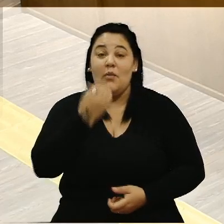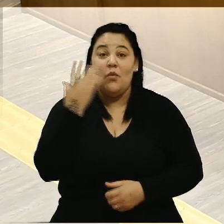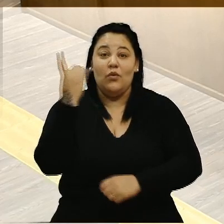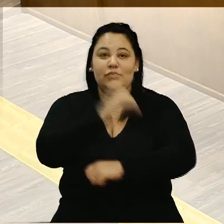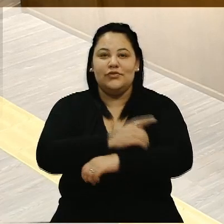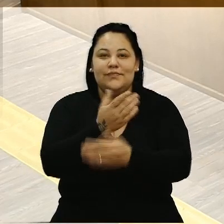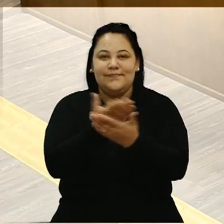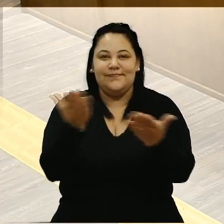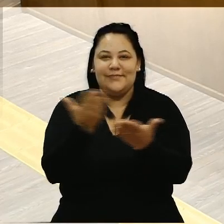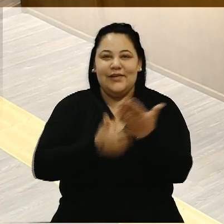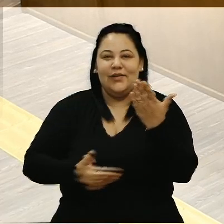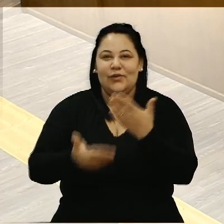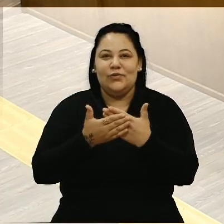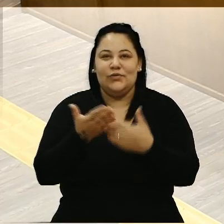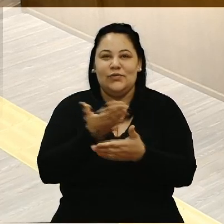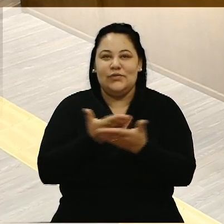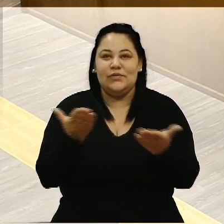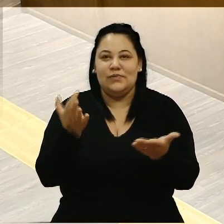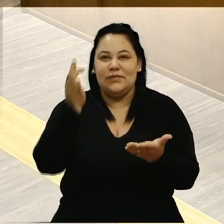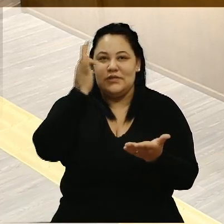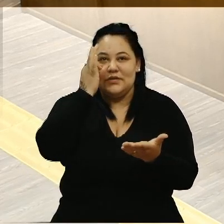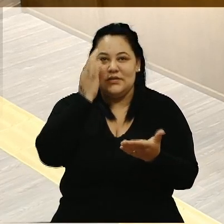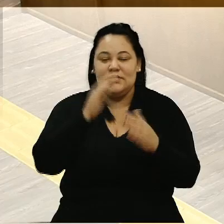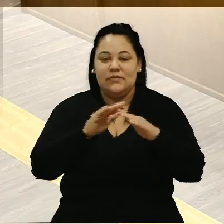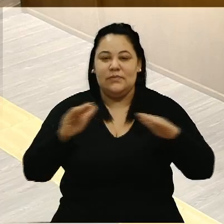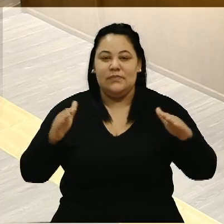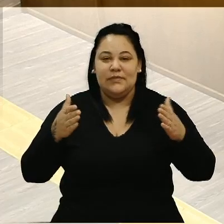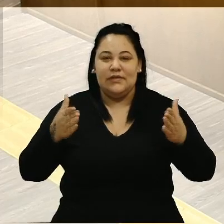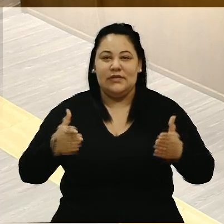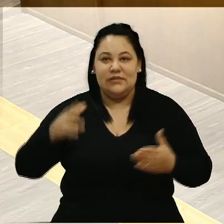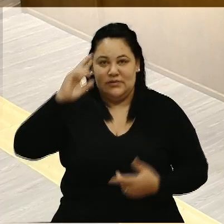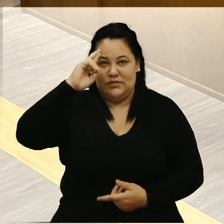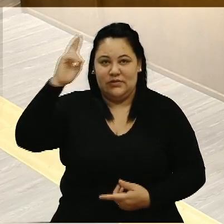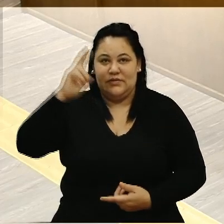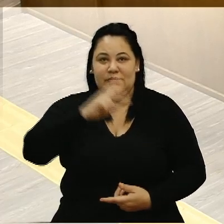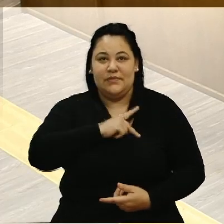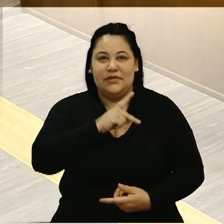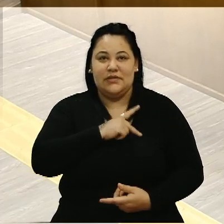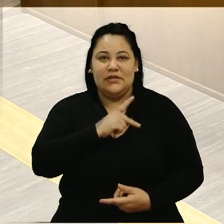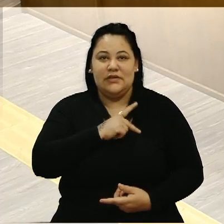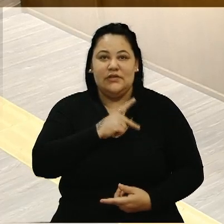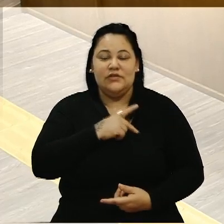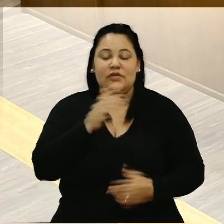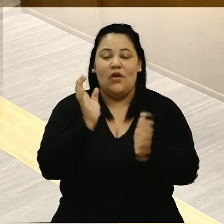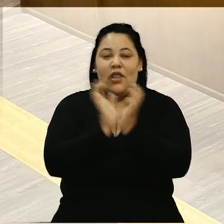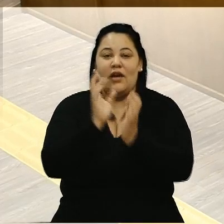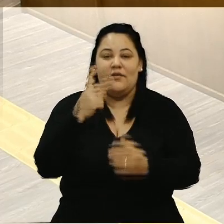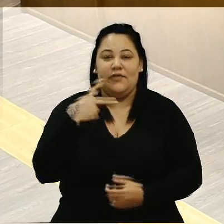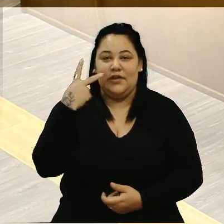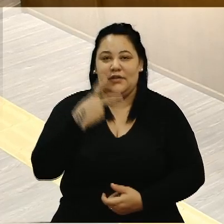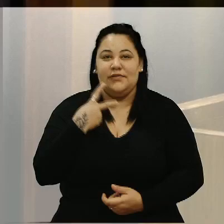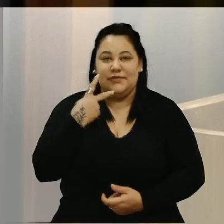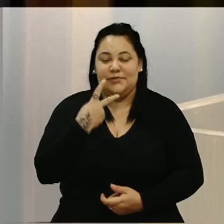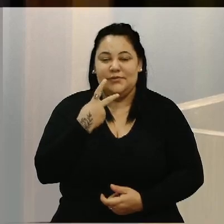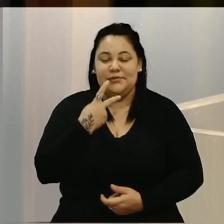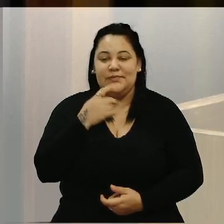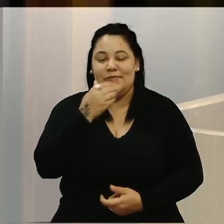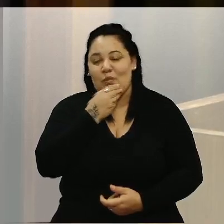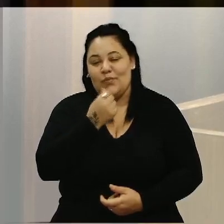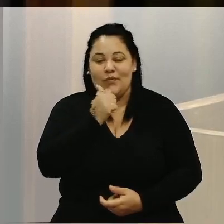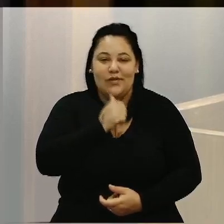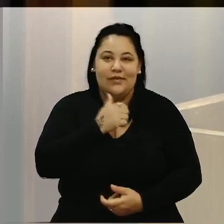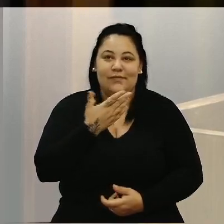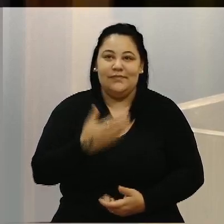dia a todas e a todos, mesa diretora, senhora presidente, colegas vereadores e colegas vereadoras.